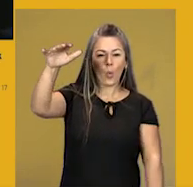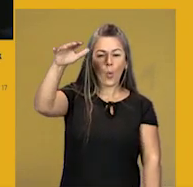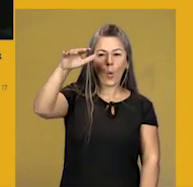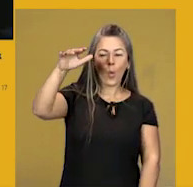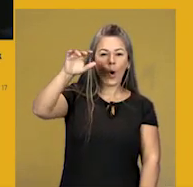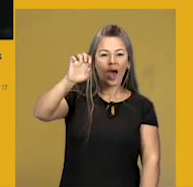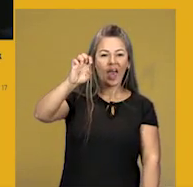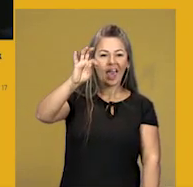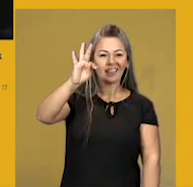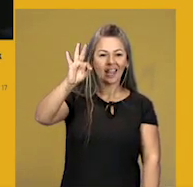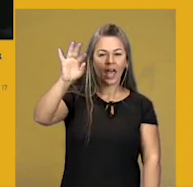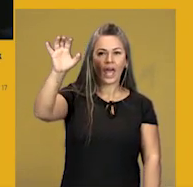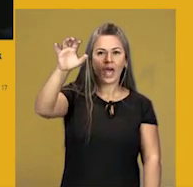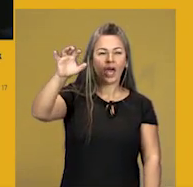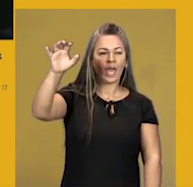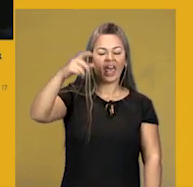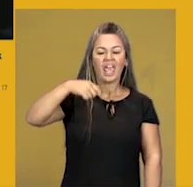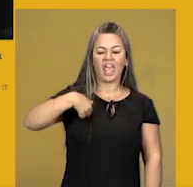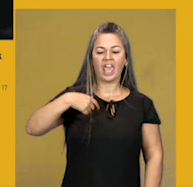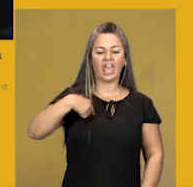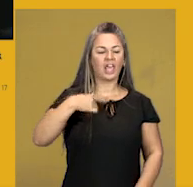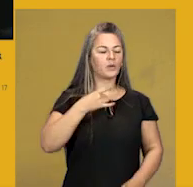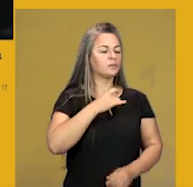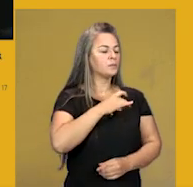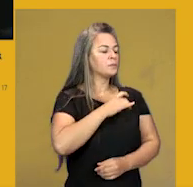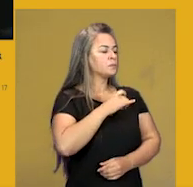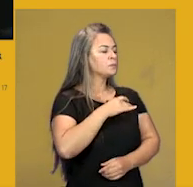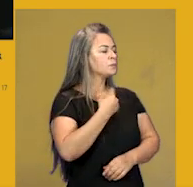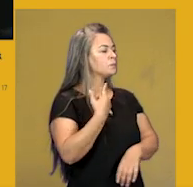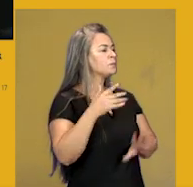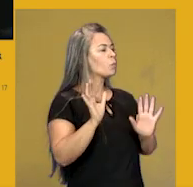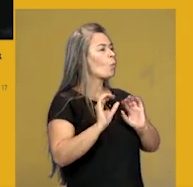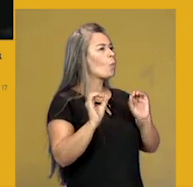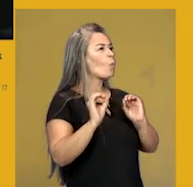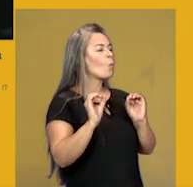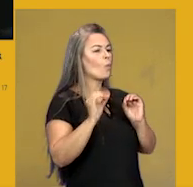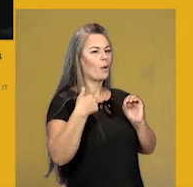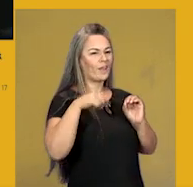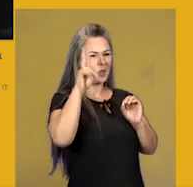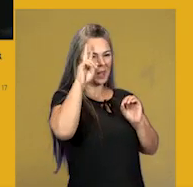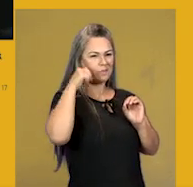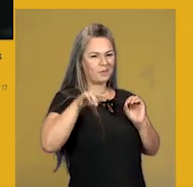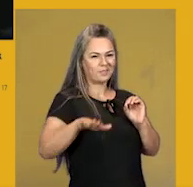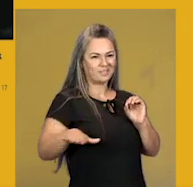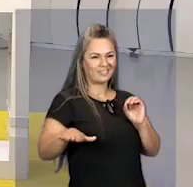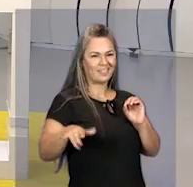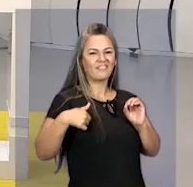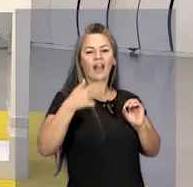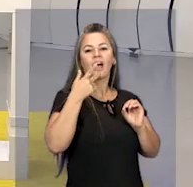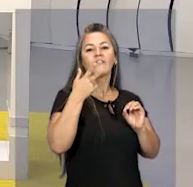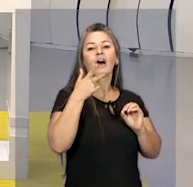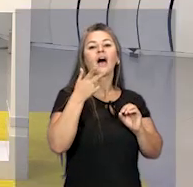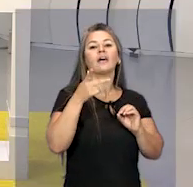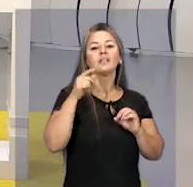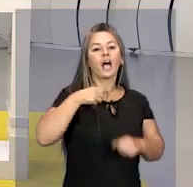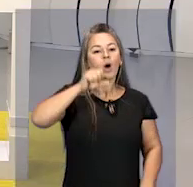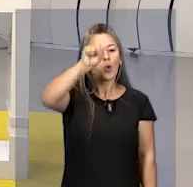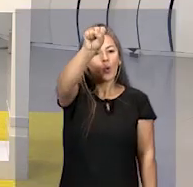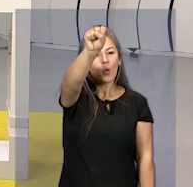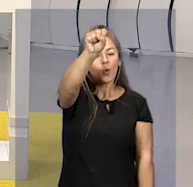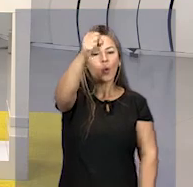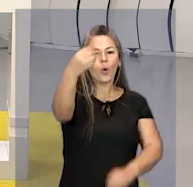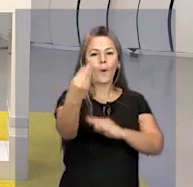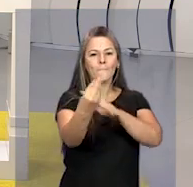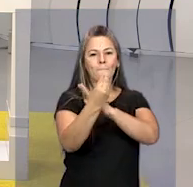mundo, eu não me preocupo com isso, porque eu sei que os super-heróis eles estão ali para nos proteger. Essa é a